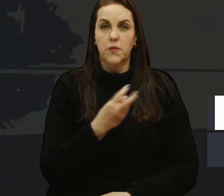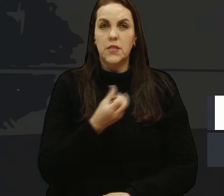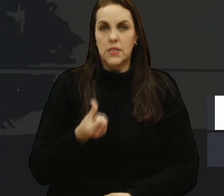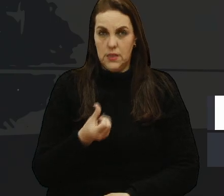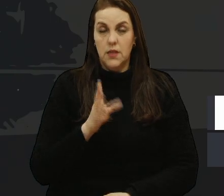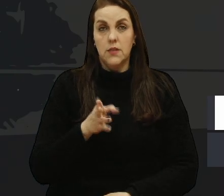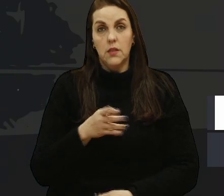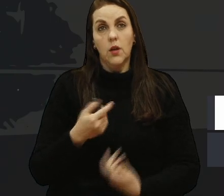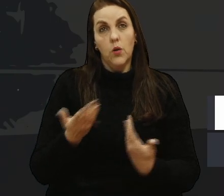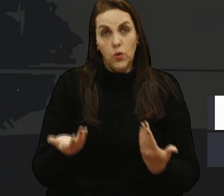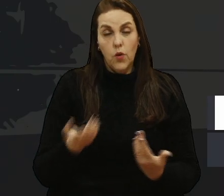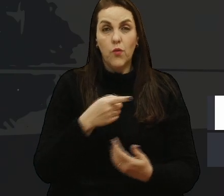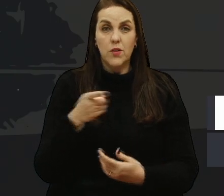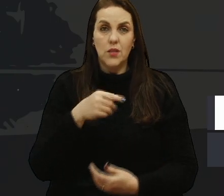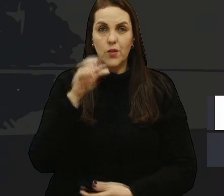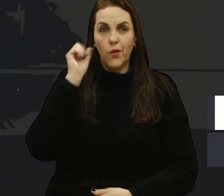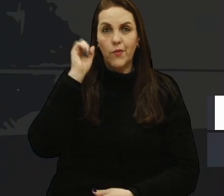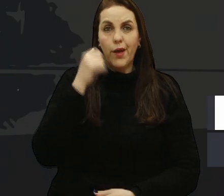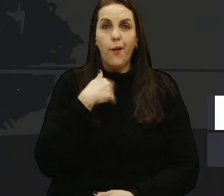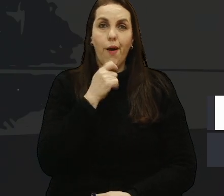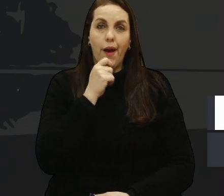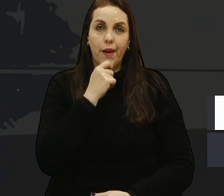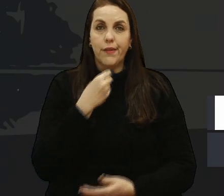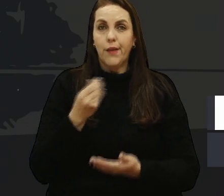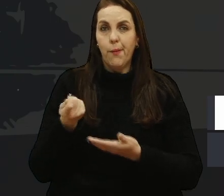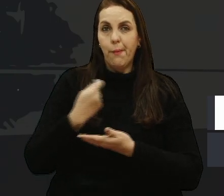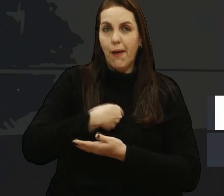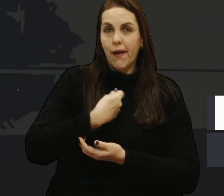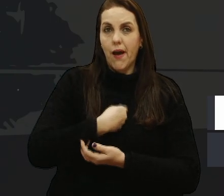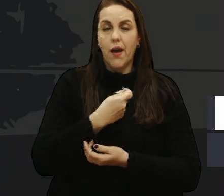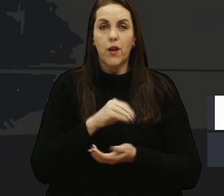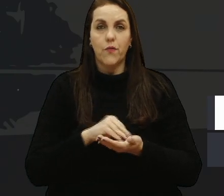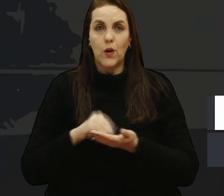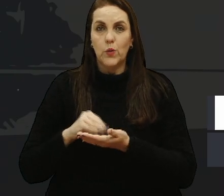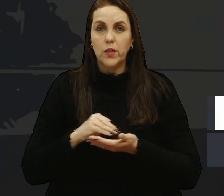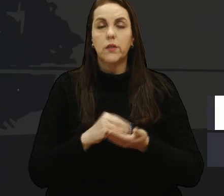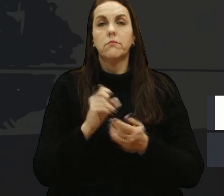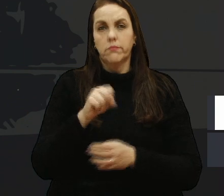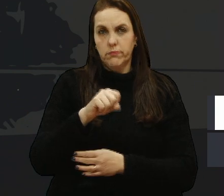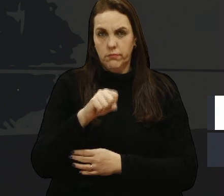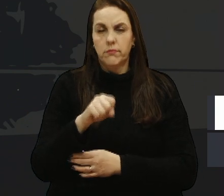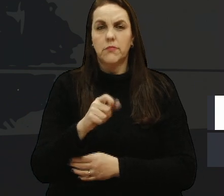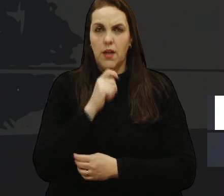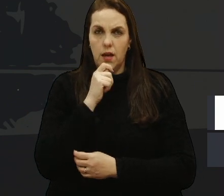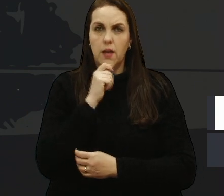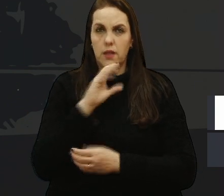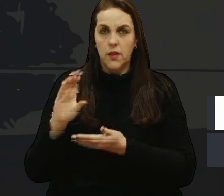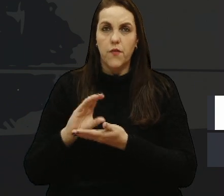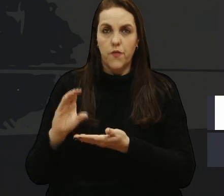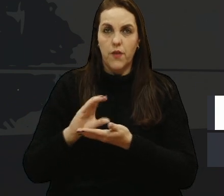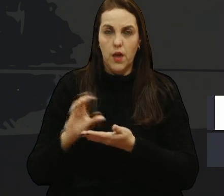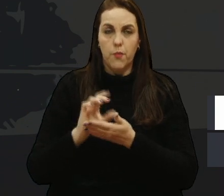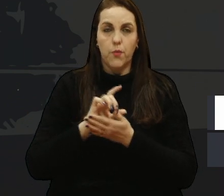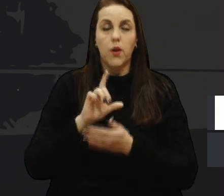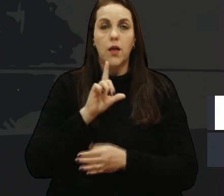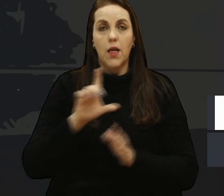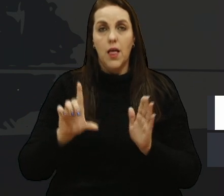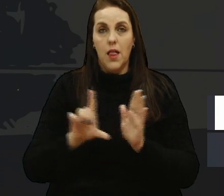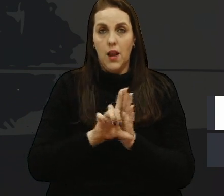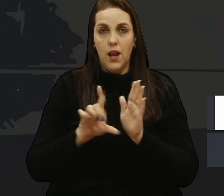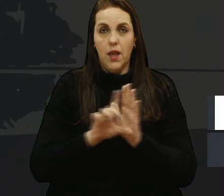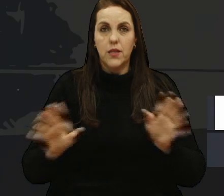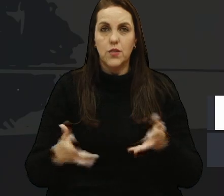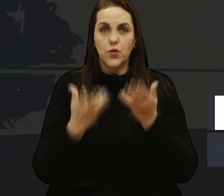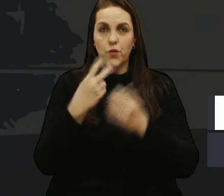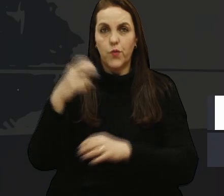Porém, vocês devem ter ouvido, eu não recebi ainda, está faltando pagar não sei quem. Sim, está faltando, nós temos ainda verbas de lei de incentivo que vão entrar até o final da